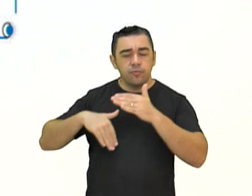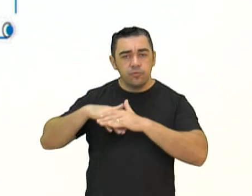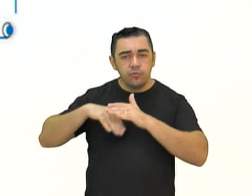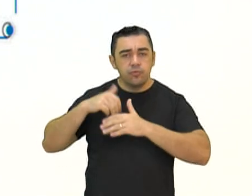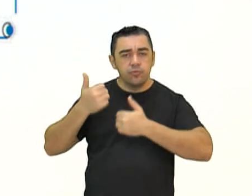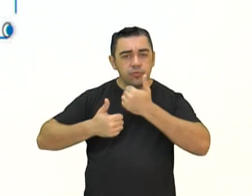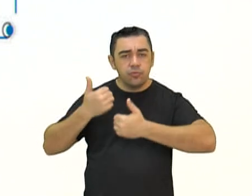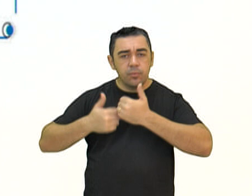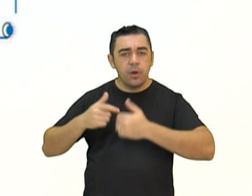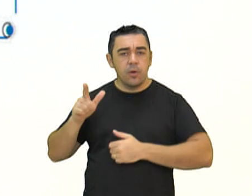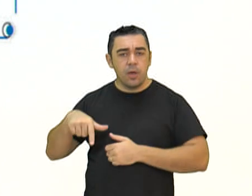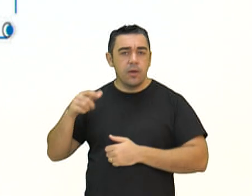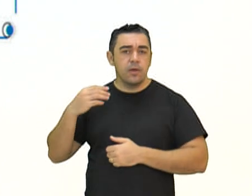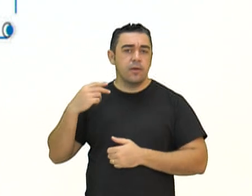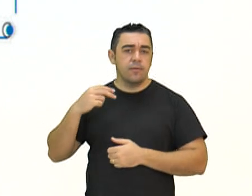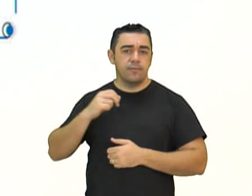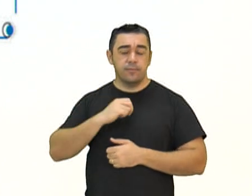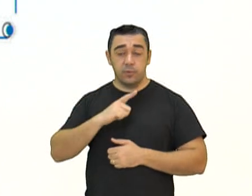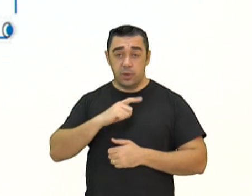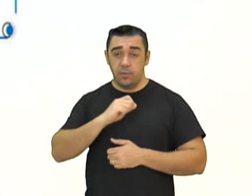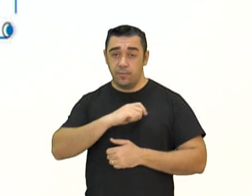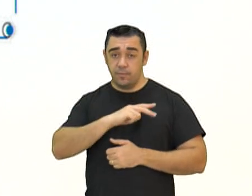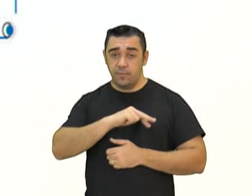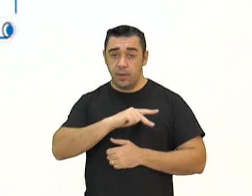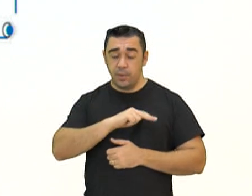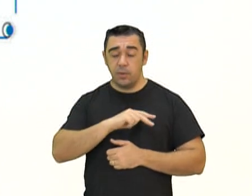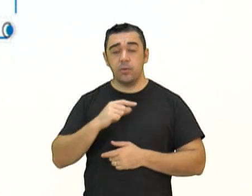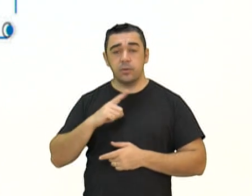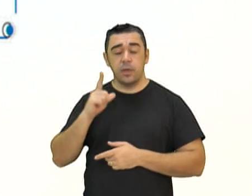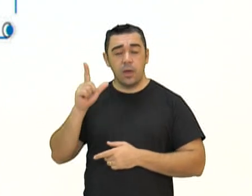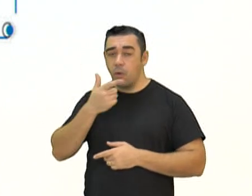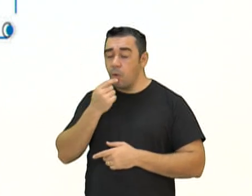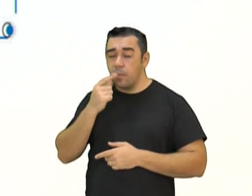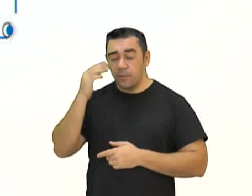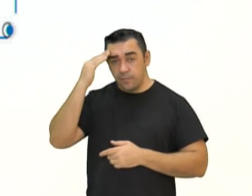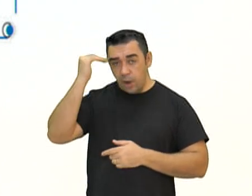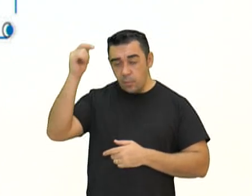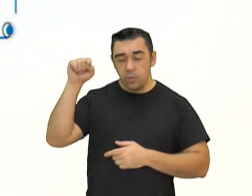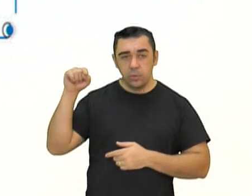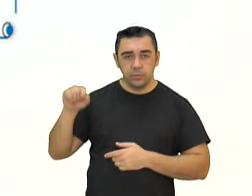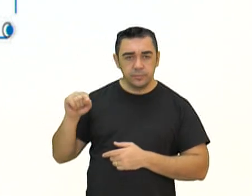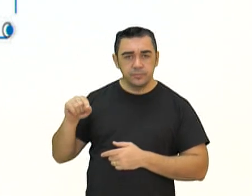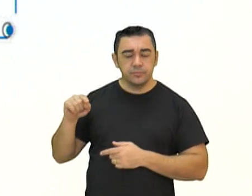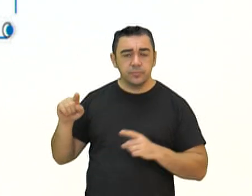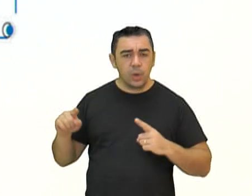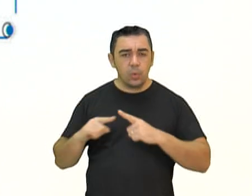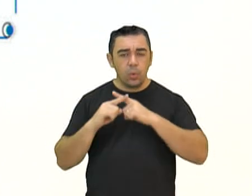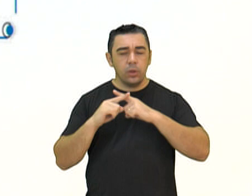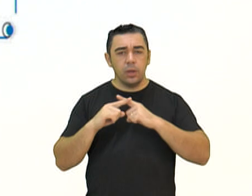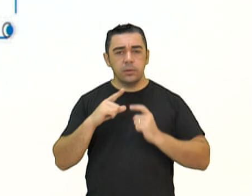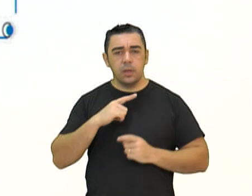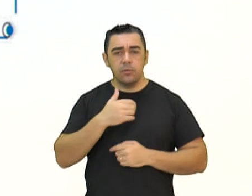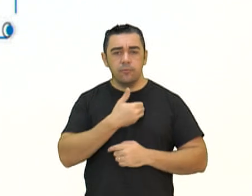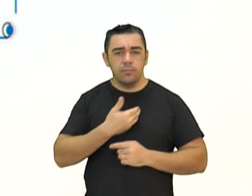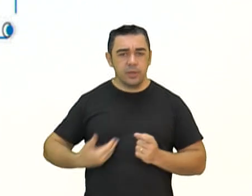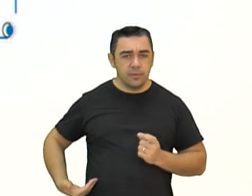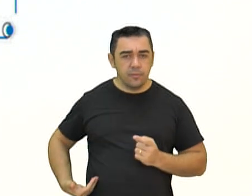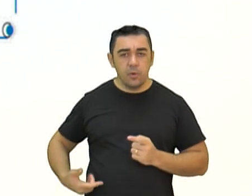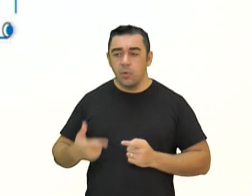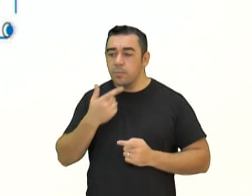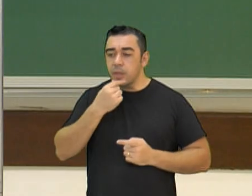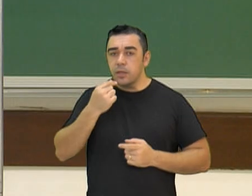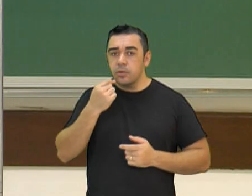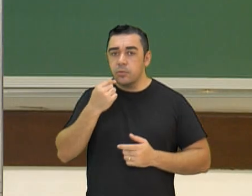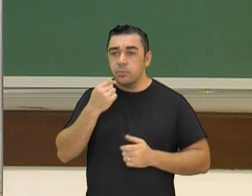logo passa a titular, tornando-se ídolo nacional. No entanto, num jogo contra o Botafogo, uma fatalidade muda